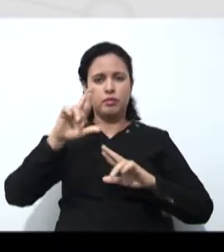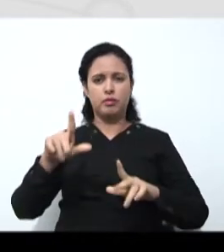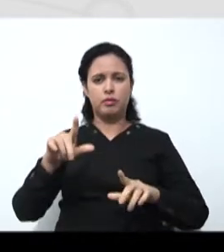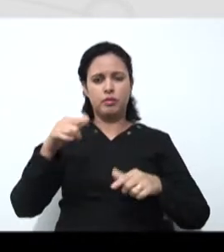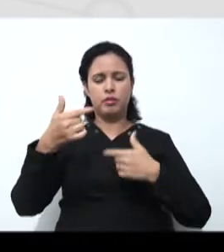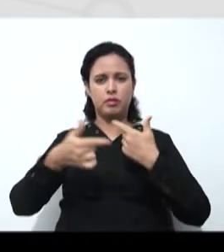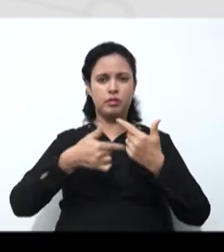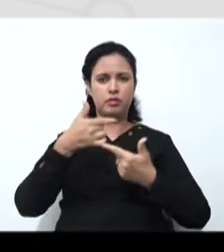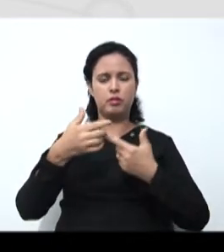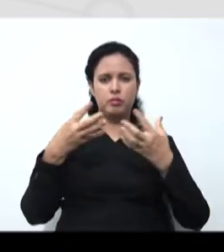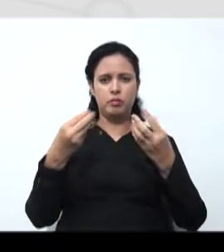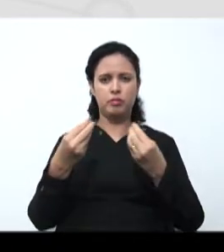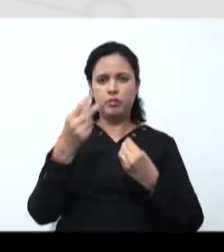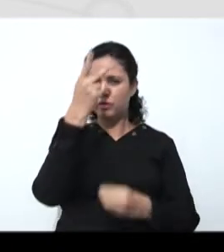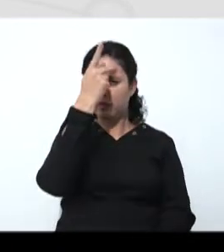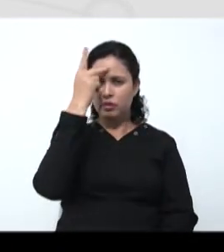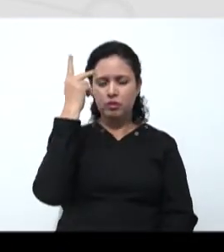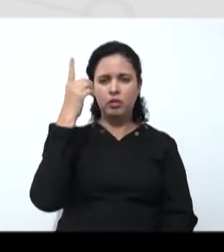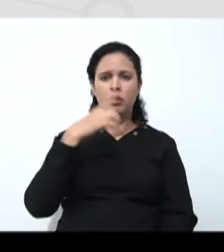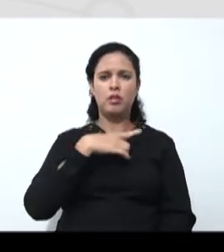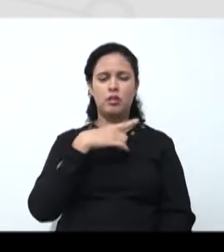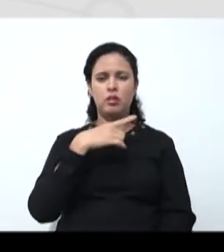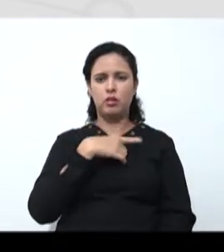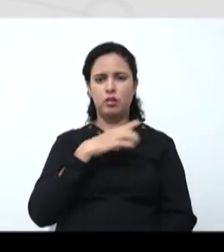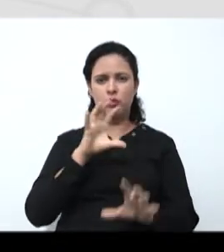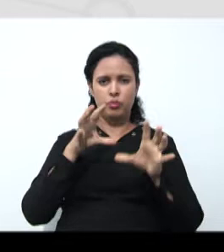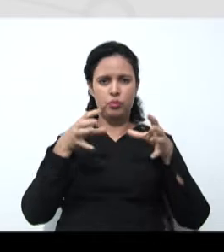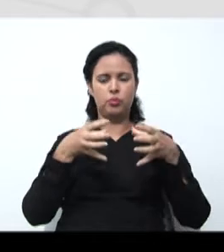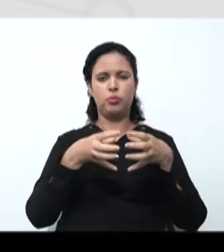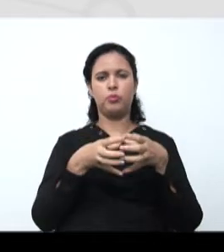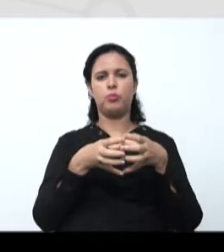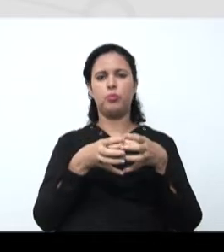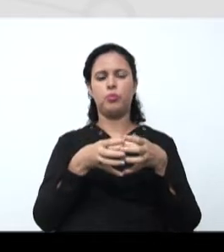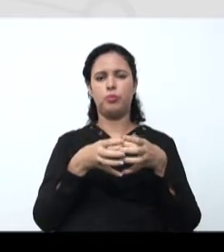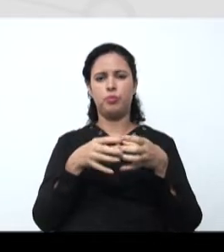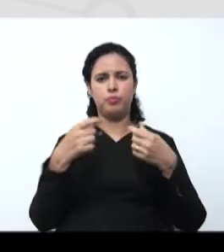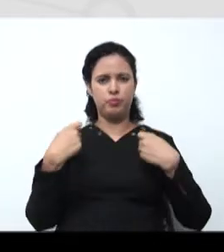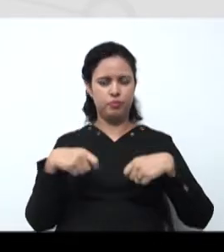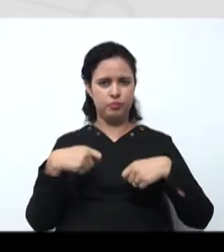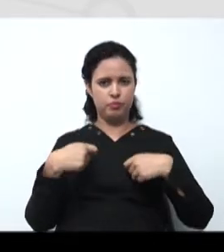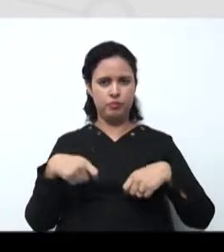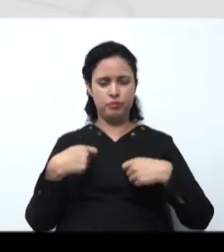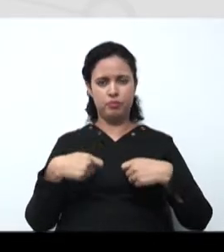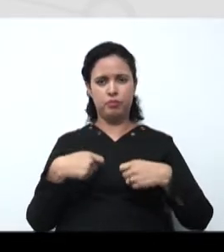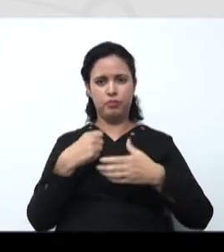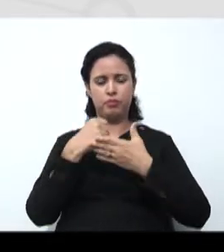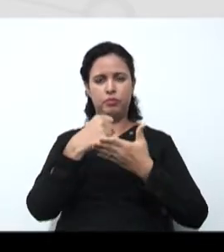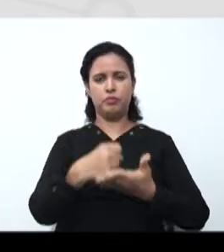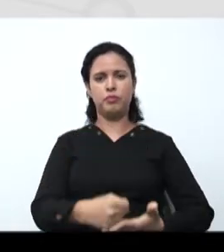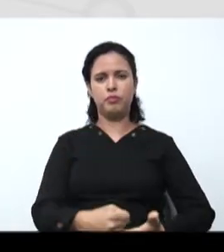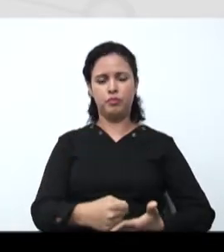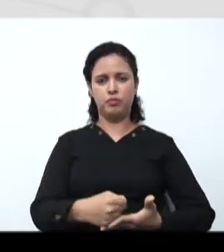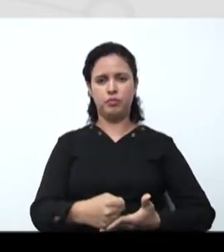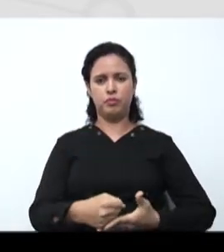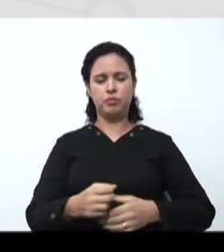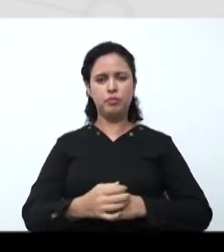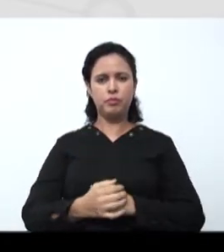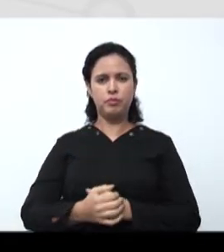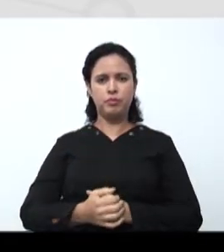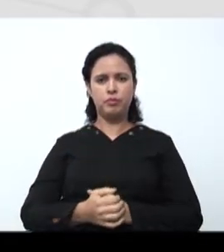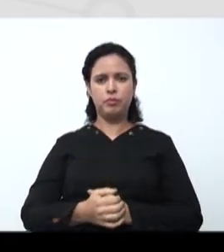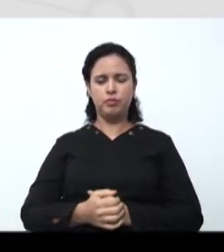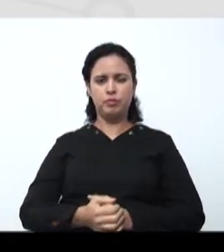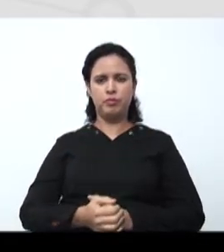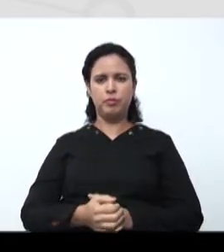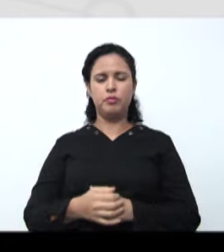com muitas pessoas, a gente tem o fator coletividade que deve ser levado em consideração.